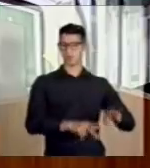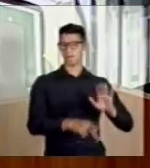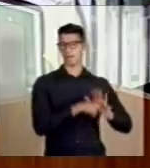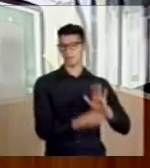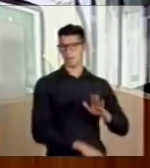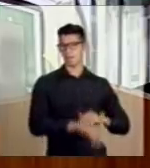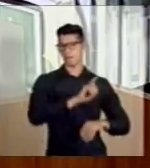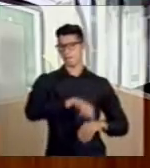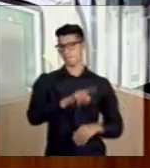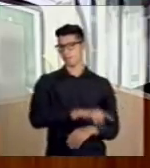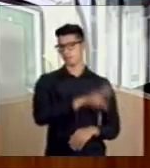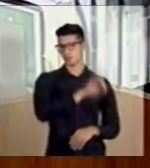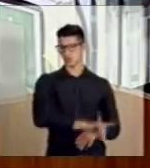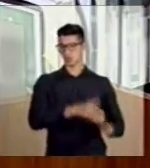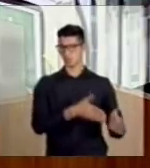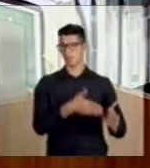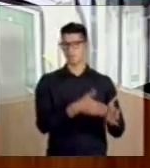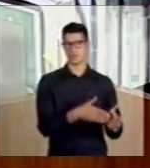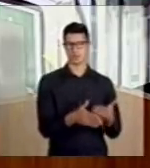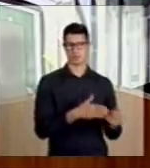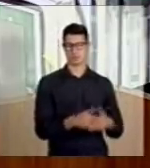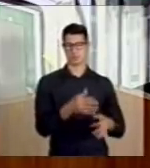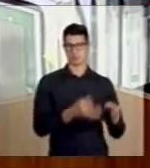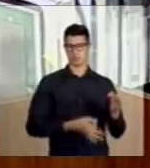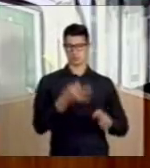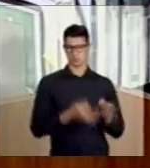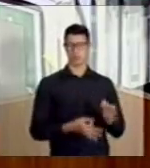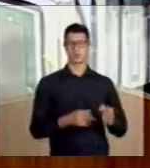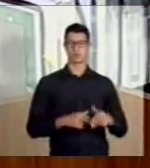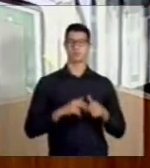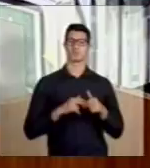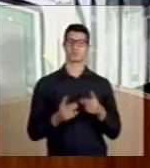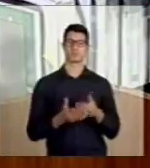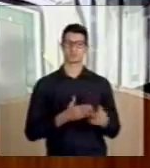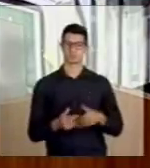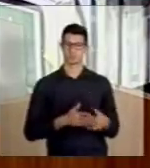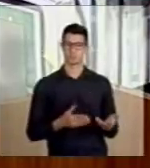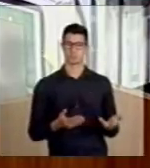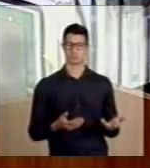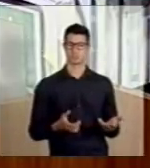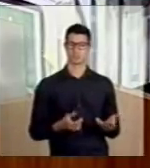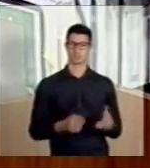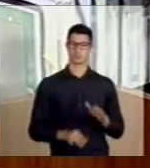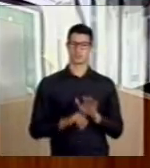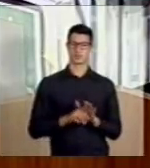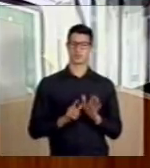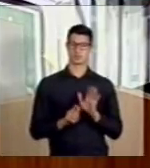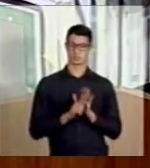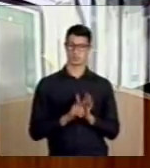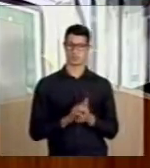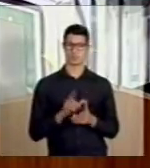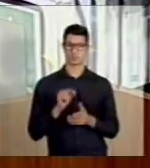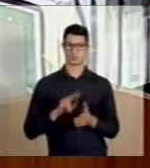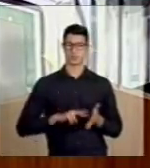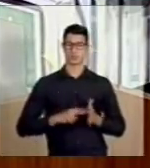sofrer quaisquer restrições de ordem jurídica por motivo de identidade de gênero.